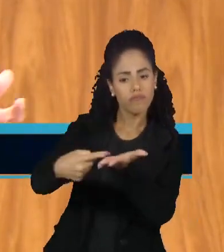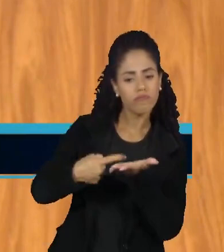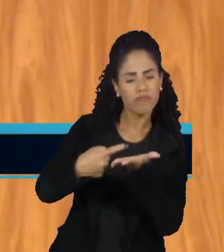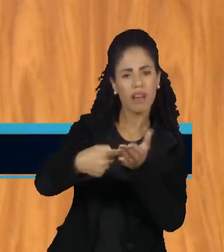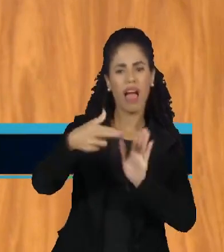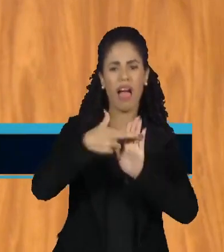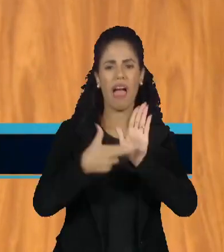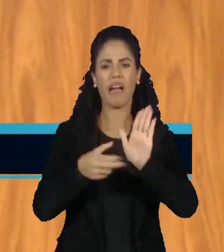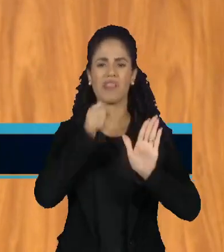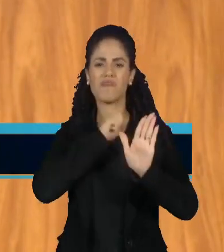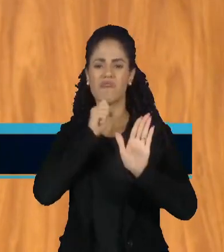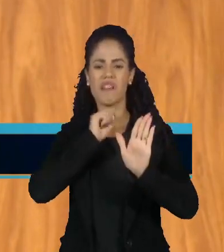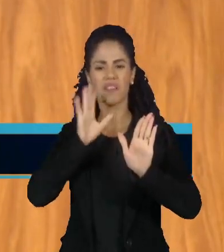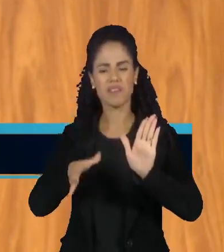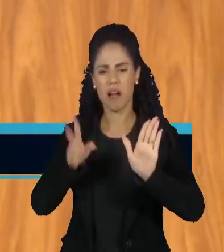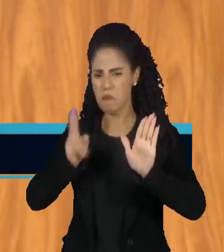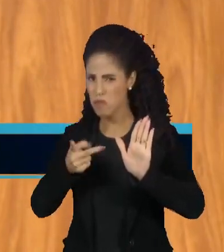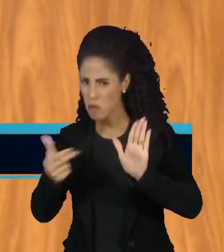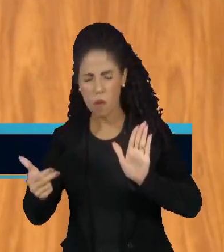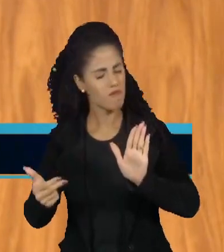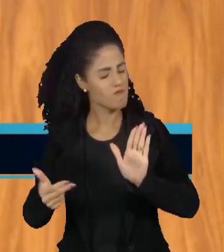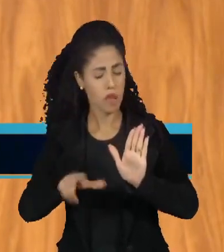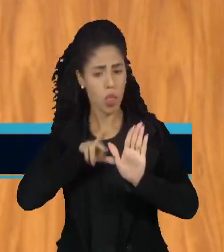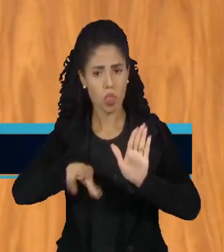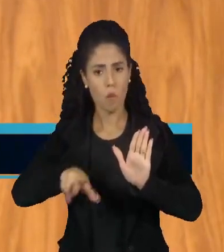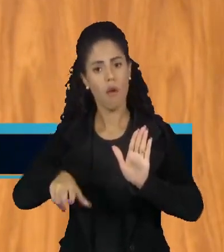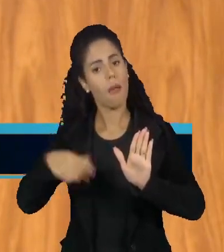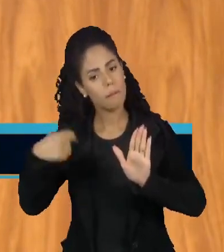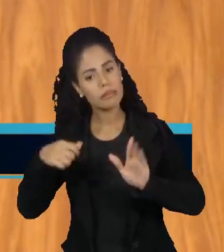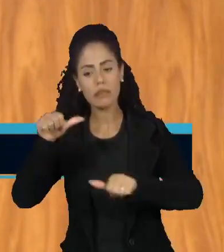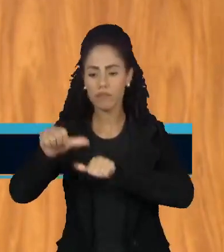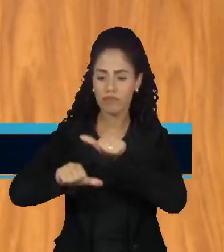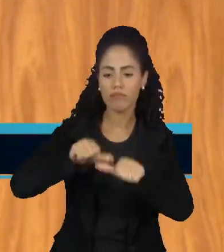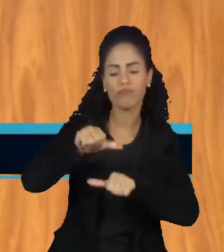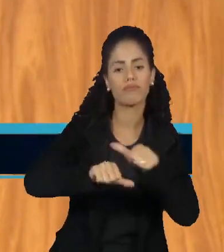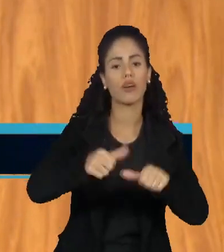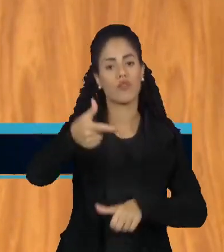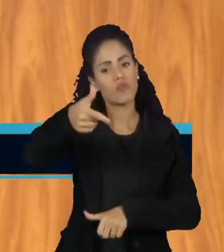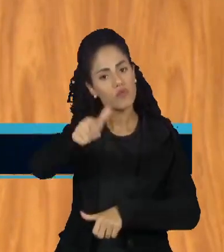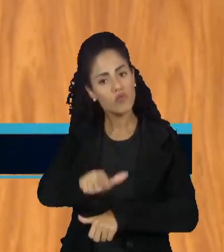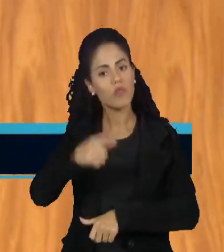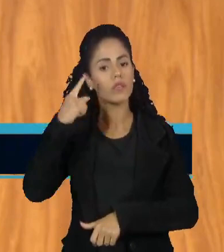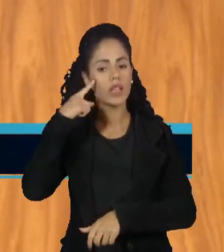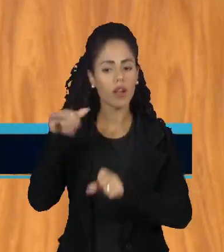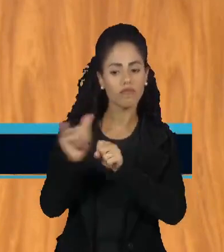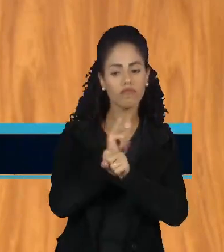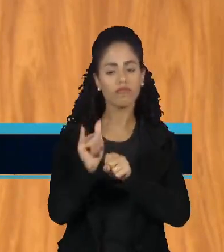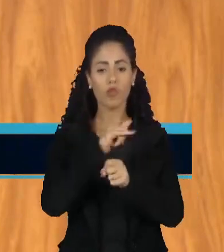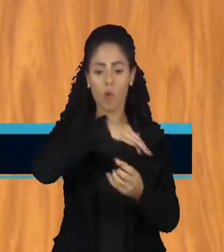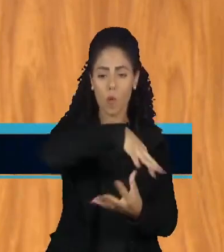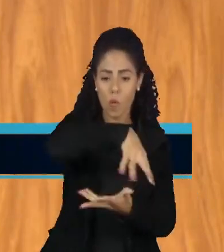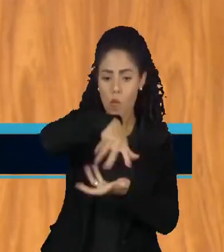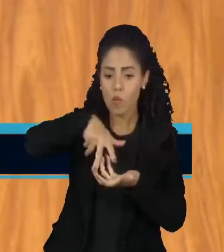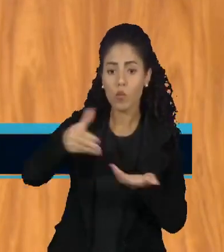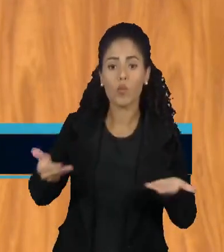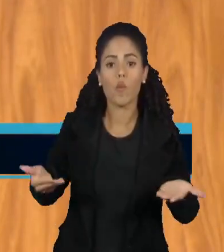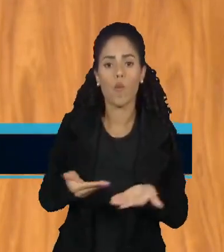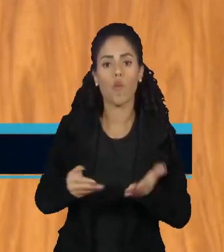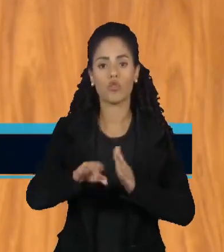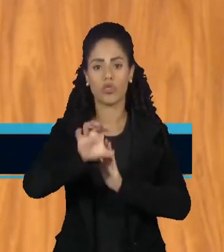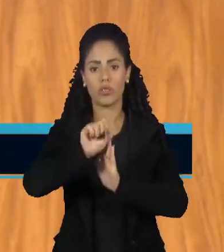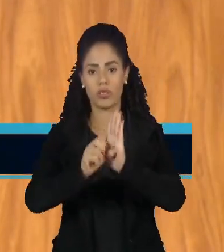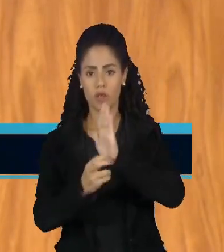regra antiga, não é a mesma coisa. É preciso reconstruir o acordo pensando no mundo como ele é hoje, levando